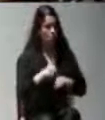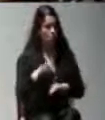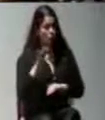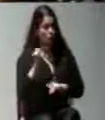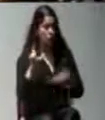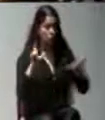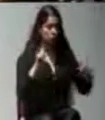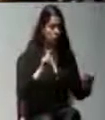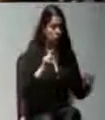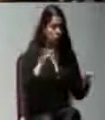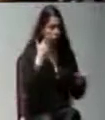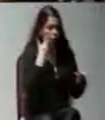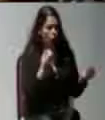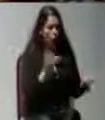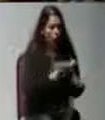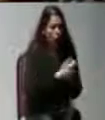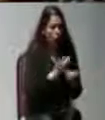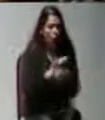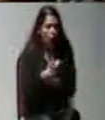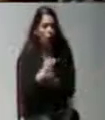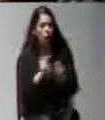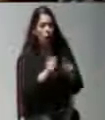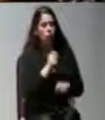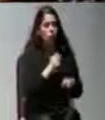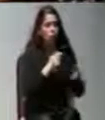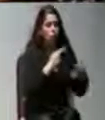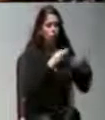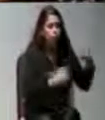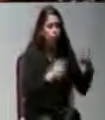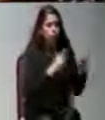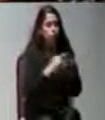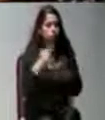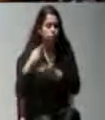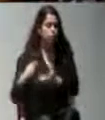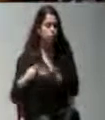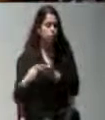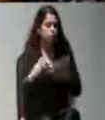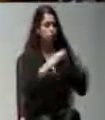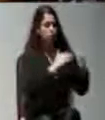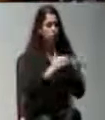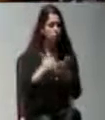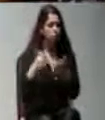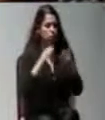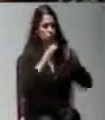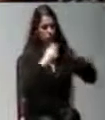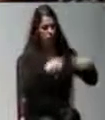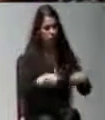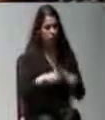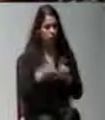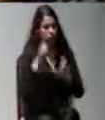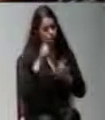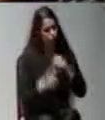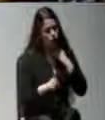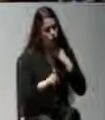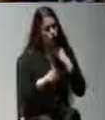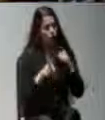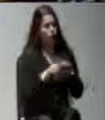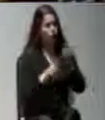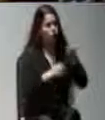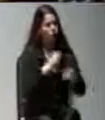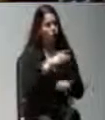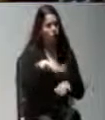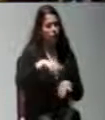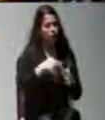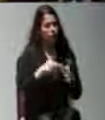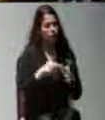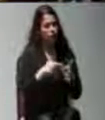menores, de acolhimento de demandas e direitos. Quando essas democracias precárias se encontram com as necessidades específicas